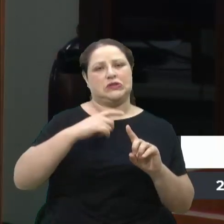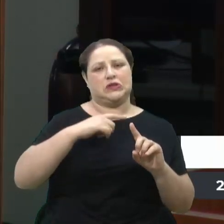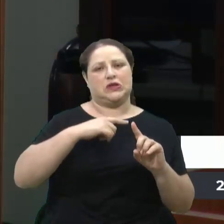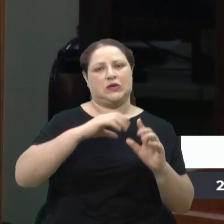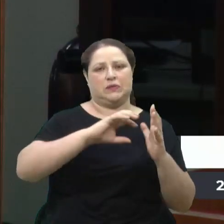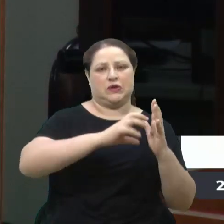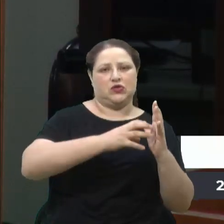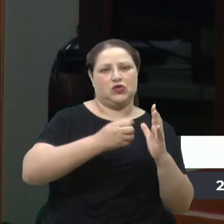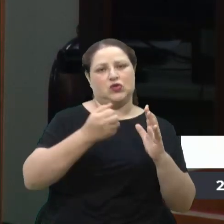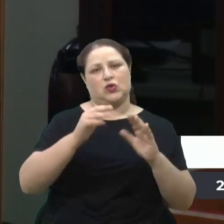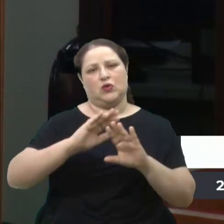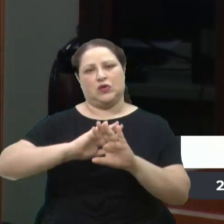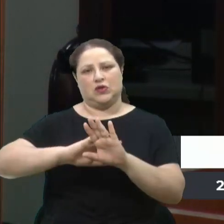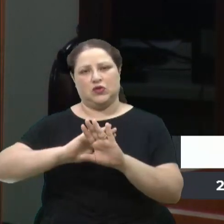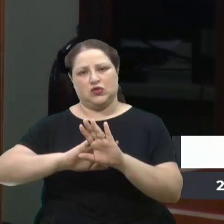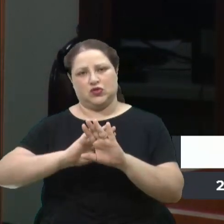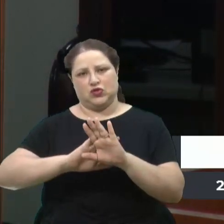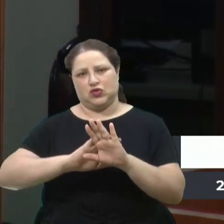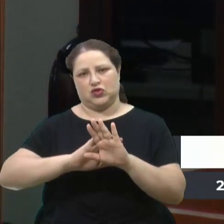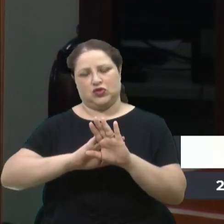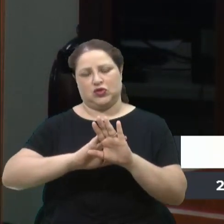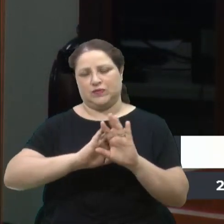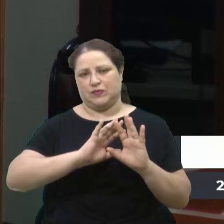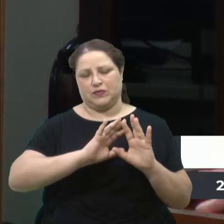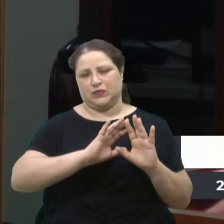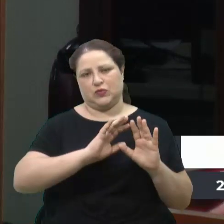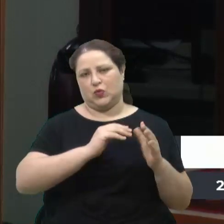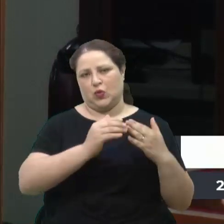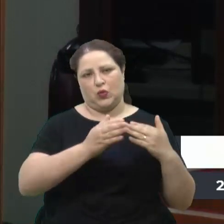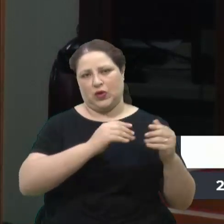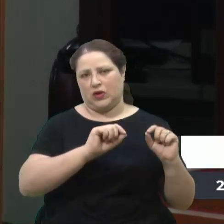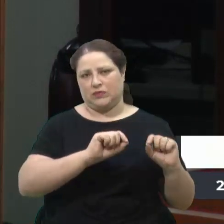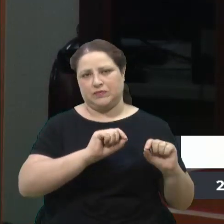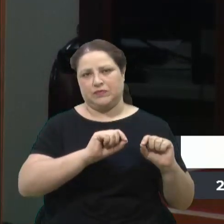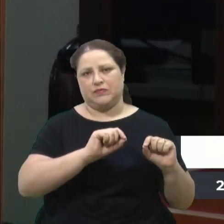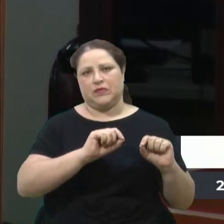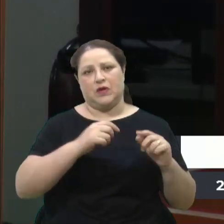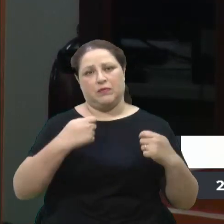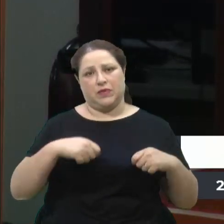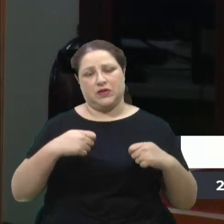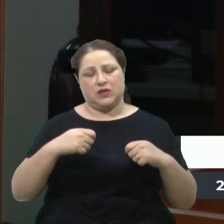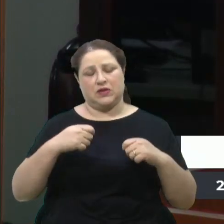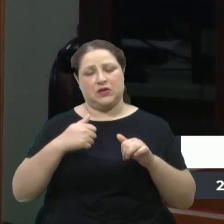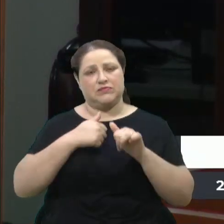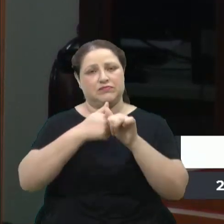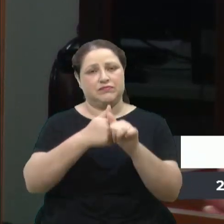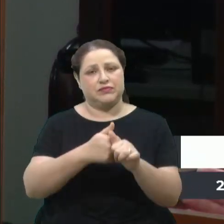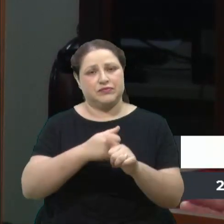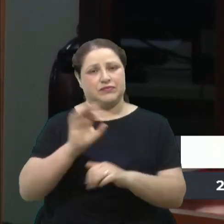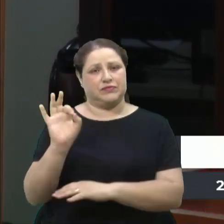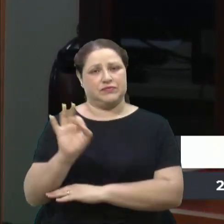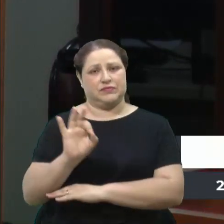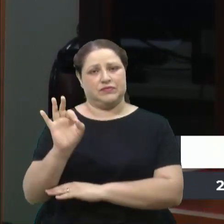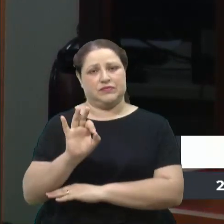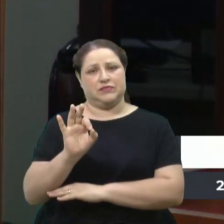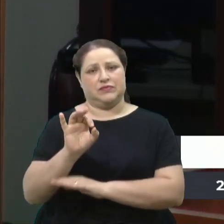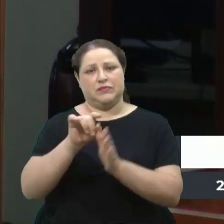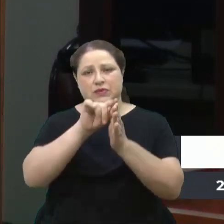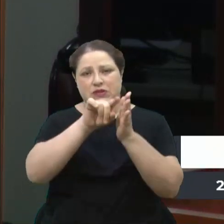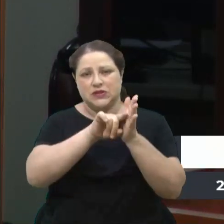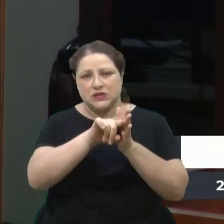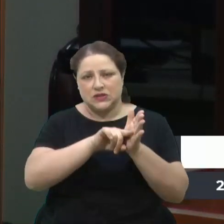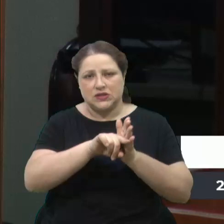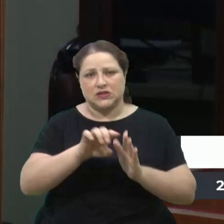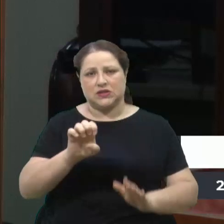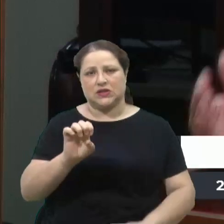as estatísticas. Um governo que quer o bem do seu povo, ele segue estatísticas.